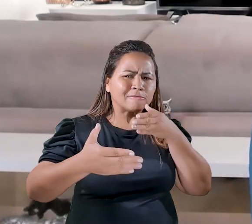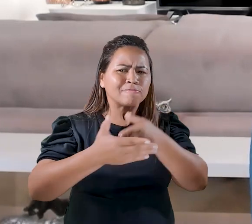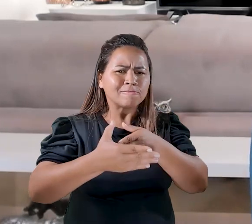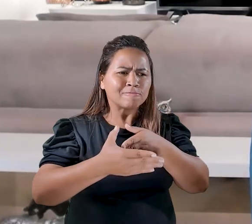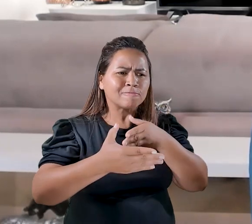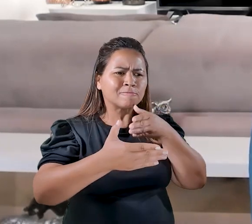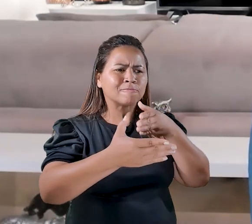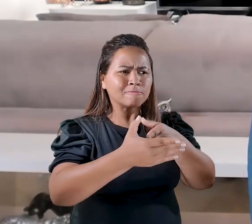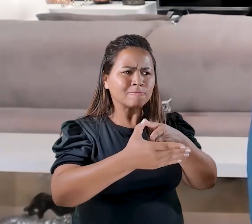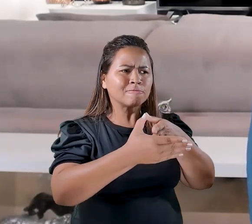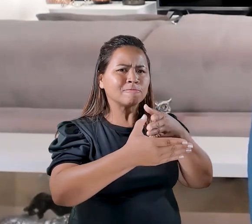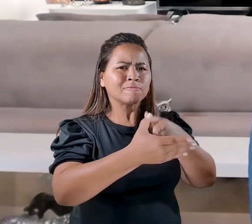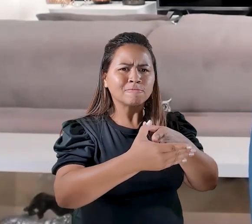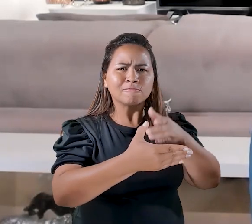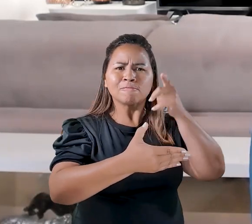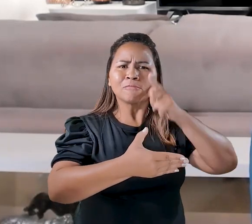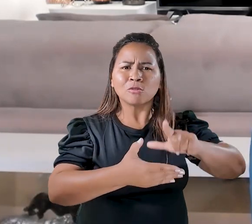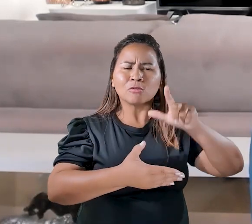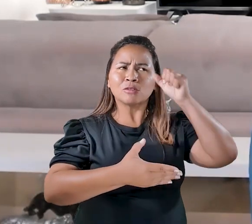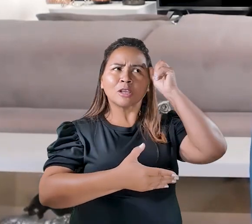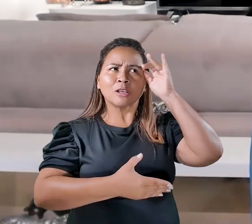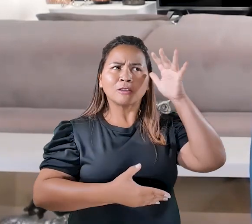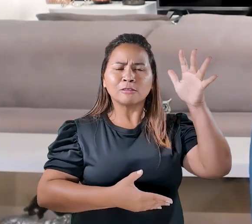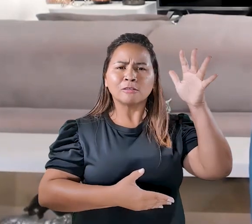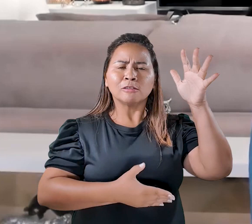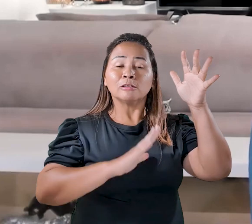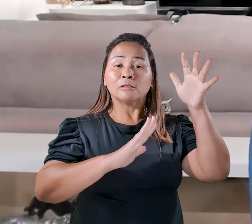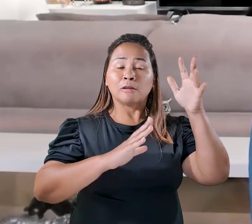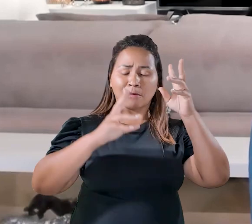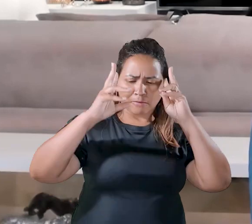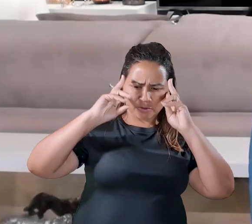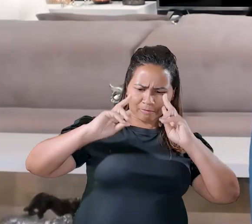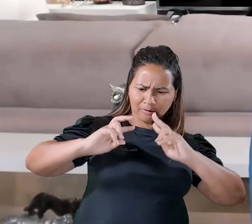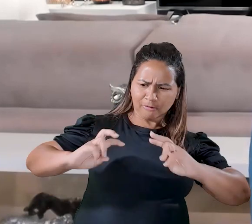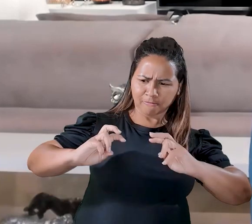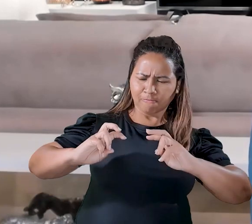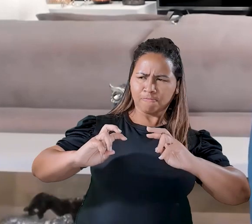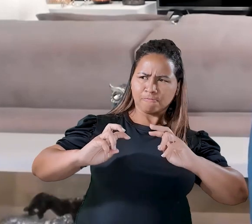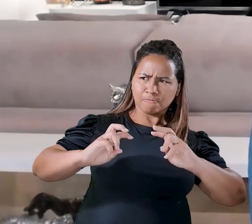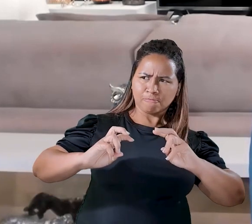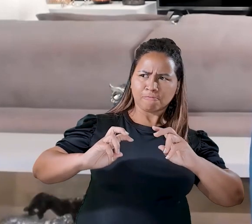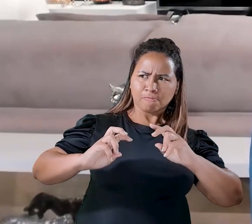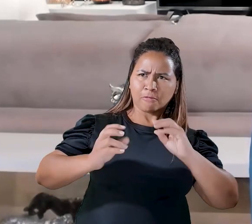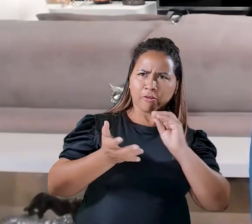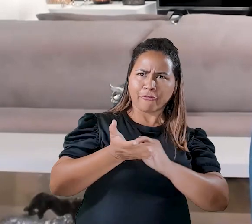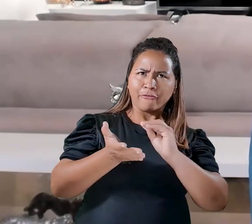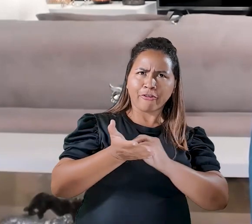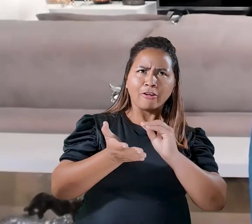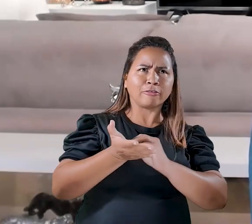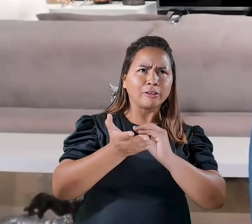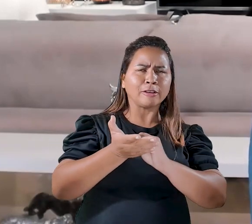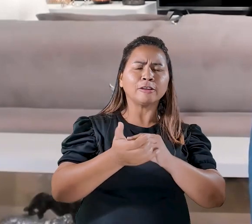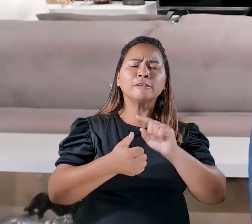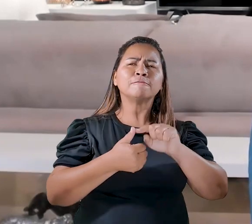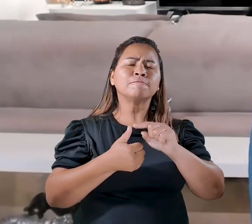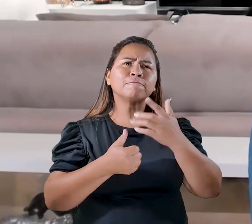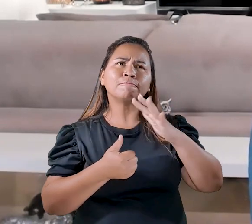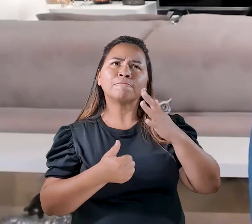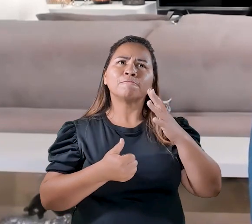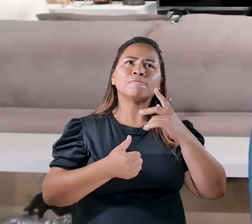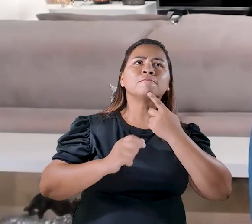E você vai perceber que falta uma qualidade, talvez vontade,